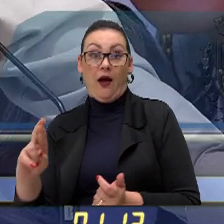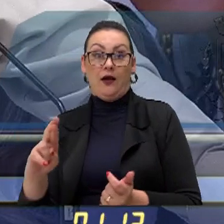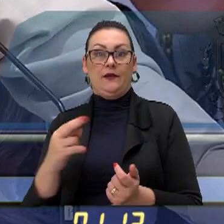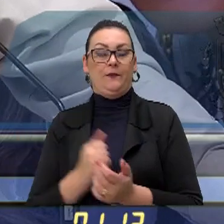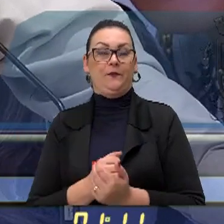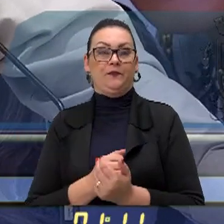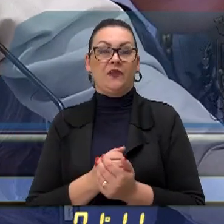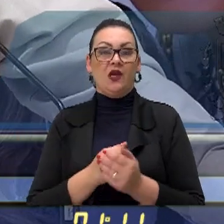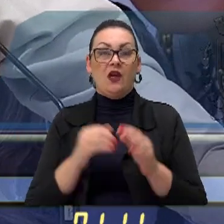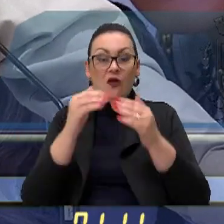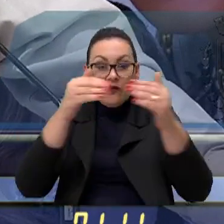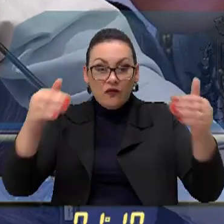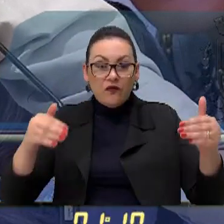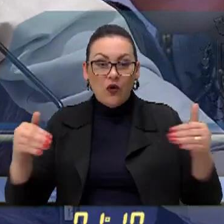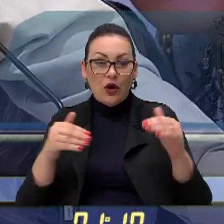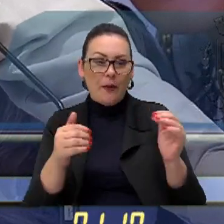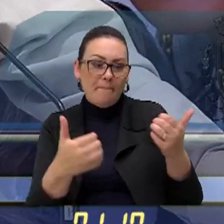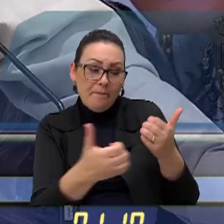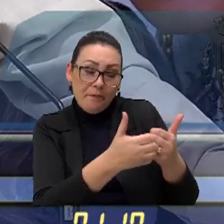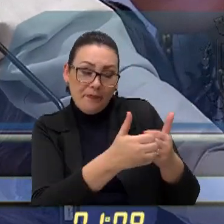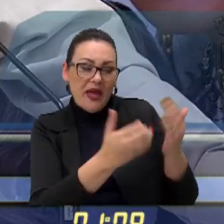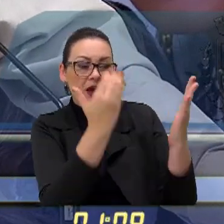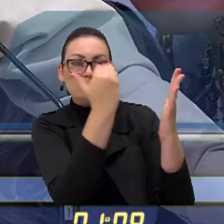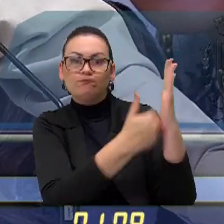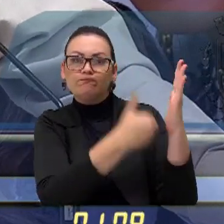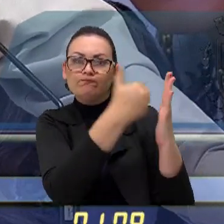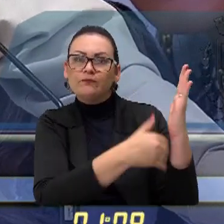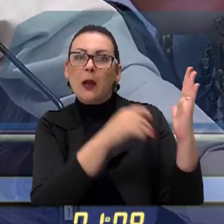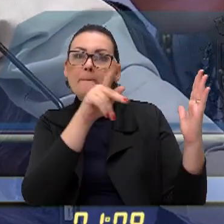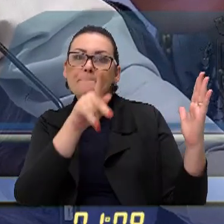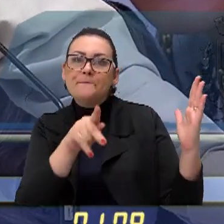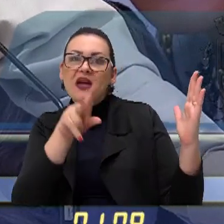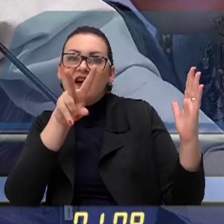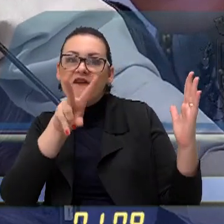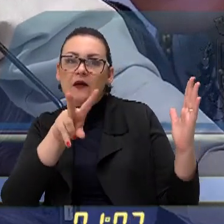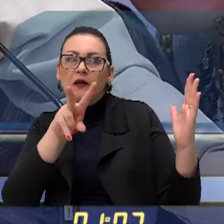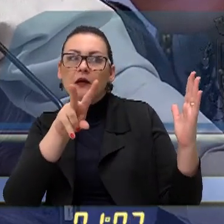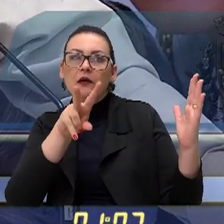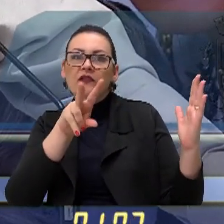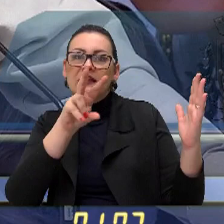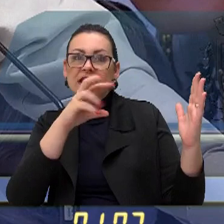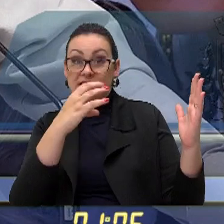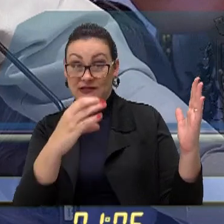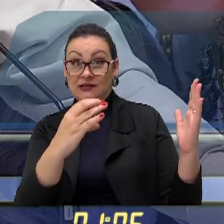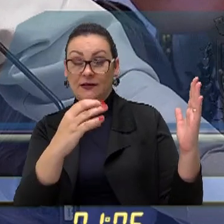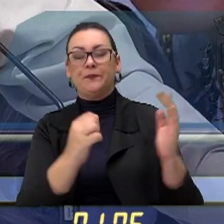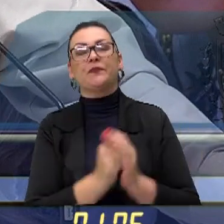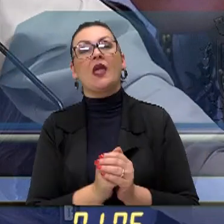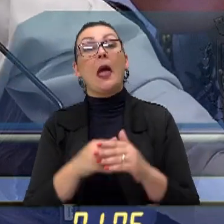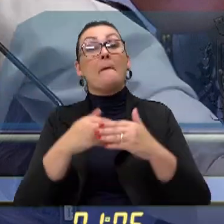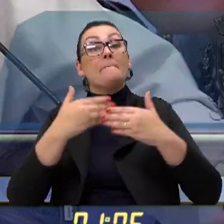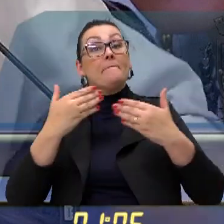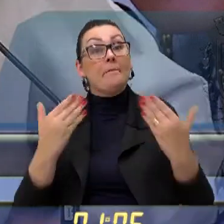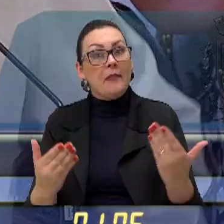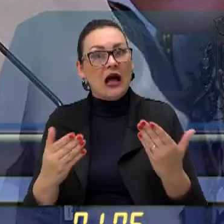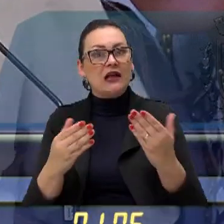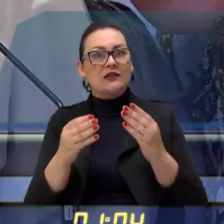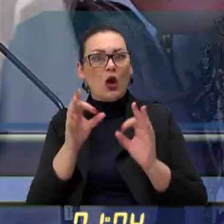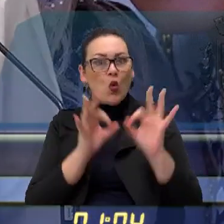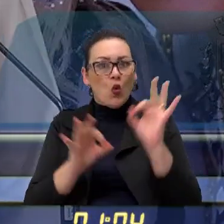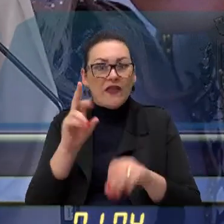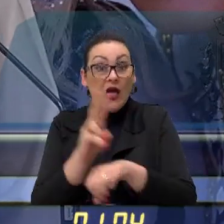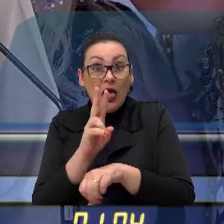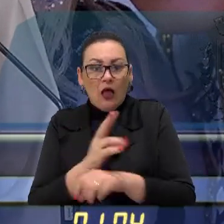próximos de uma parede de PVC. O PPCI, que é o Plano de Prevenção do Combate a